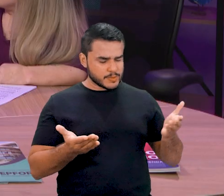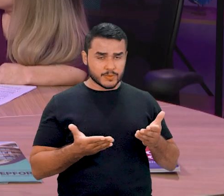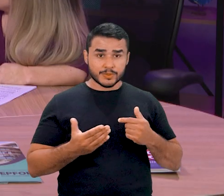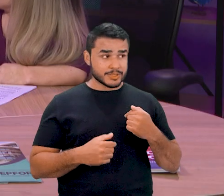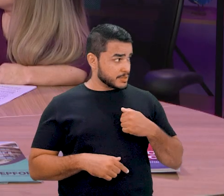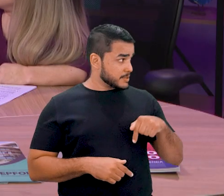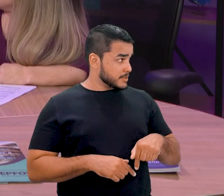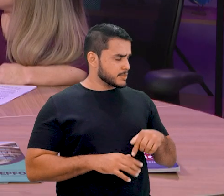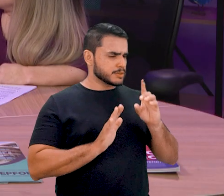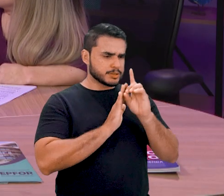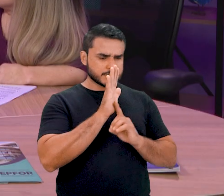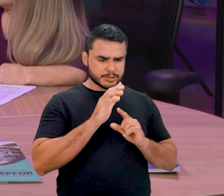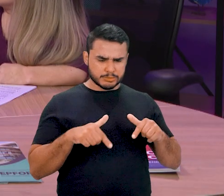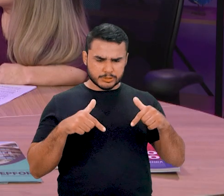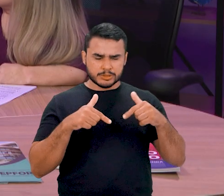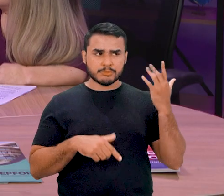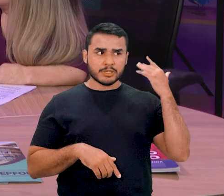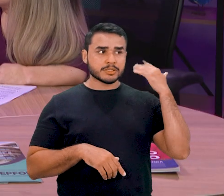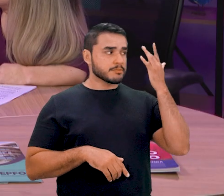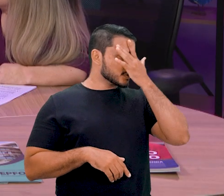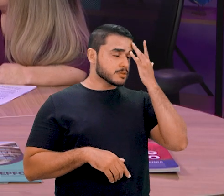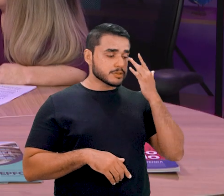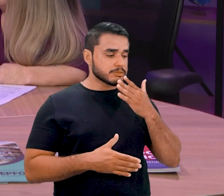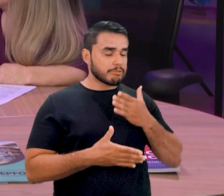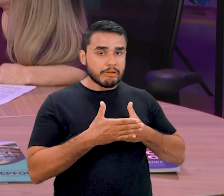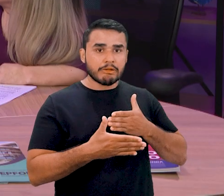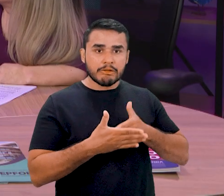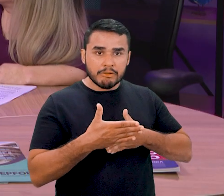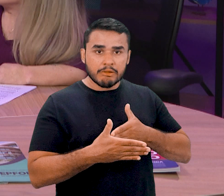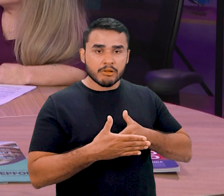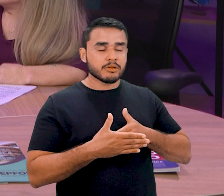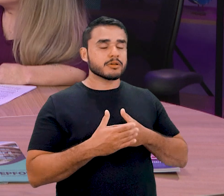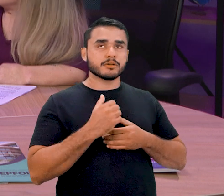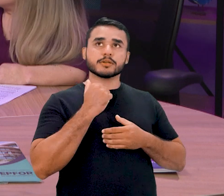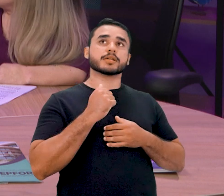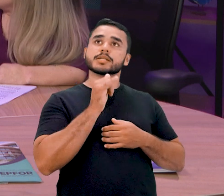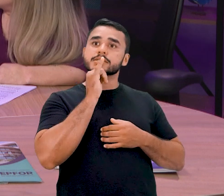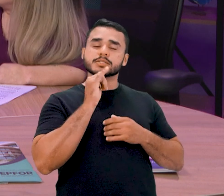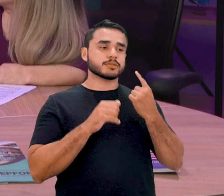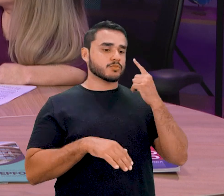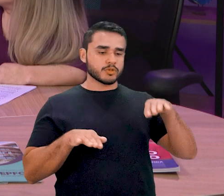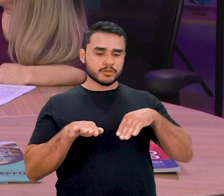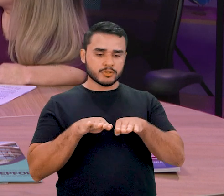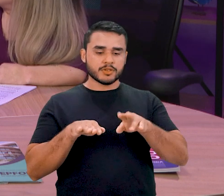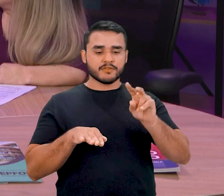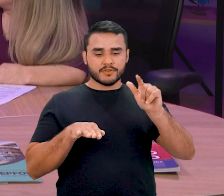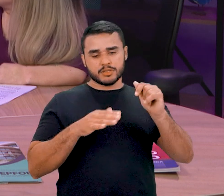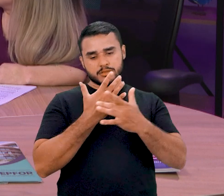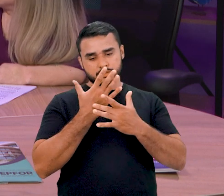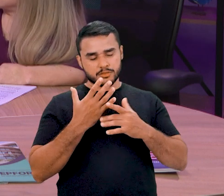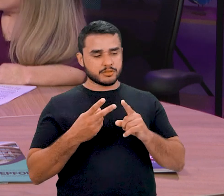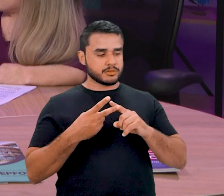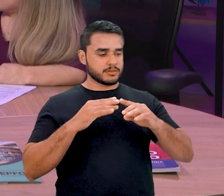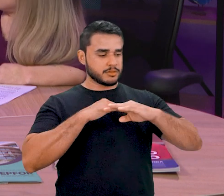é porque muitas vozes foram silenciadas. Se a gente consegue assinar uma vaguinha nossa, se a gente tem uma rampa, foi porque pessoas lutaram por nós,